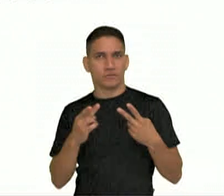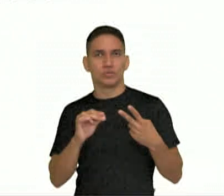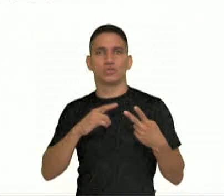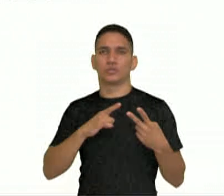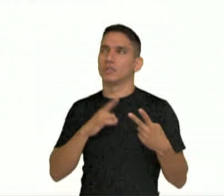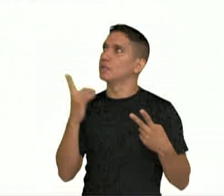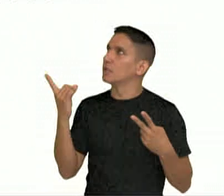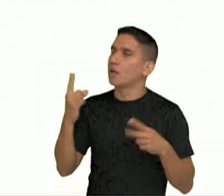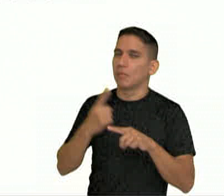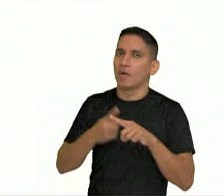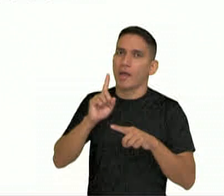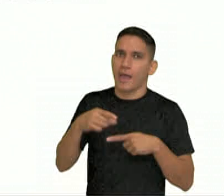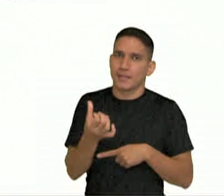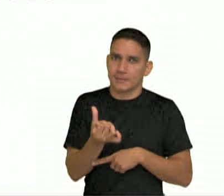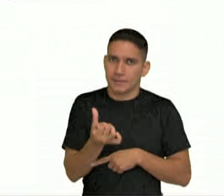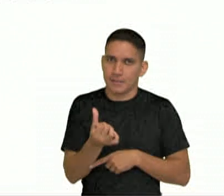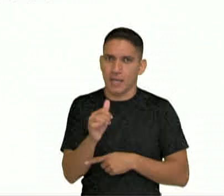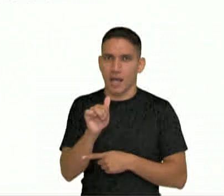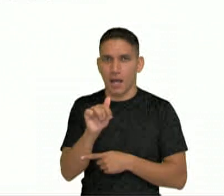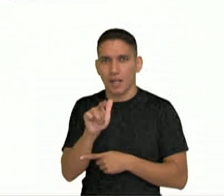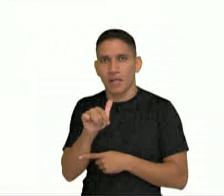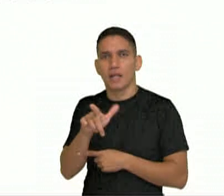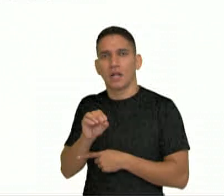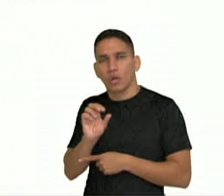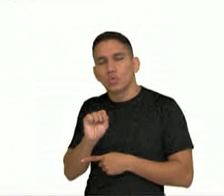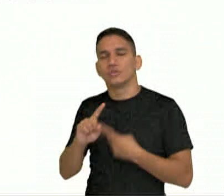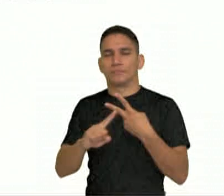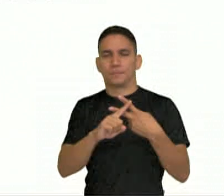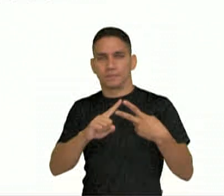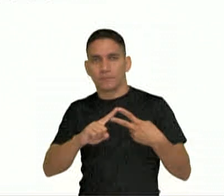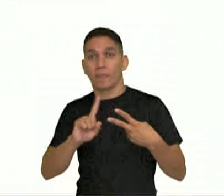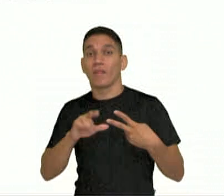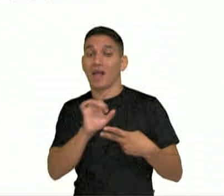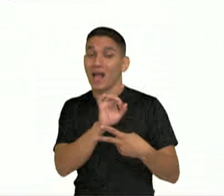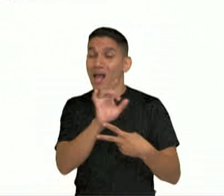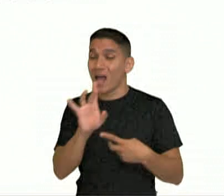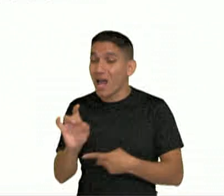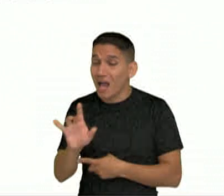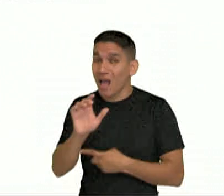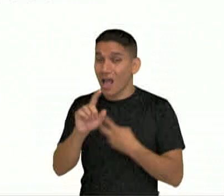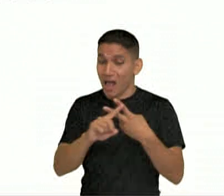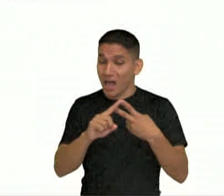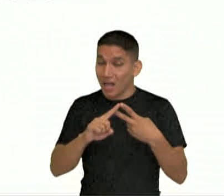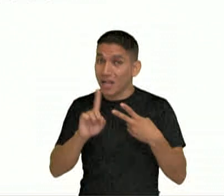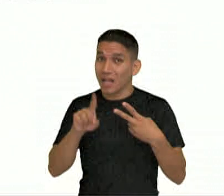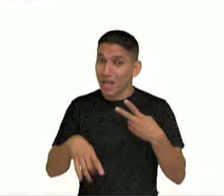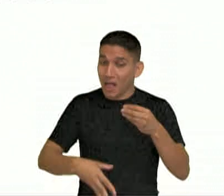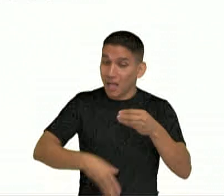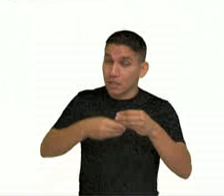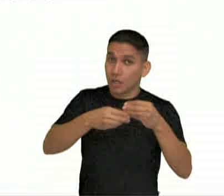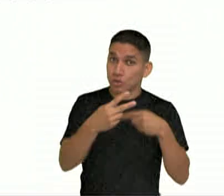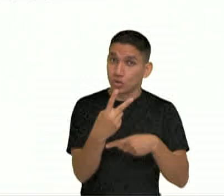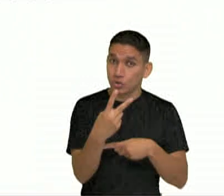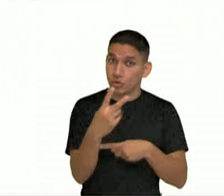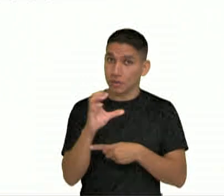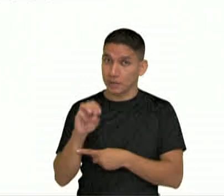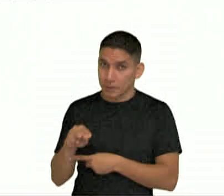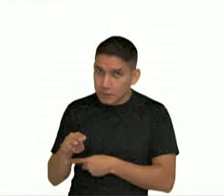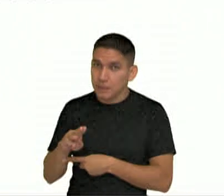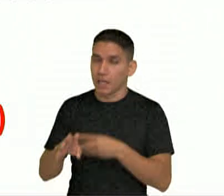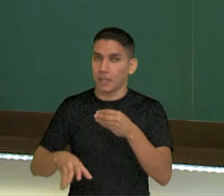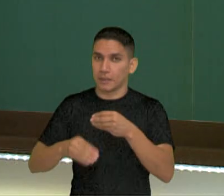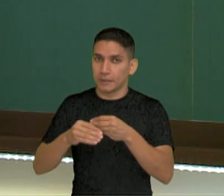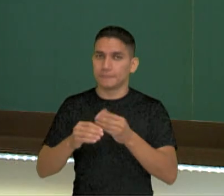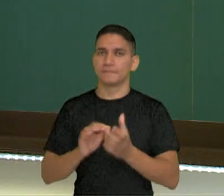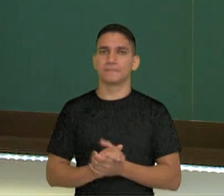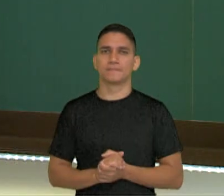né? Porque está dizendo aqui que são 6 alelos para a gente, então cada alelo contribui com 2 centímetros. Cada alelo dominante aumenta 2 centímetros na altura da